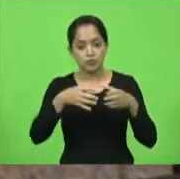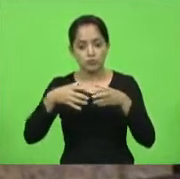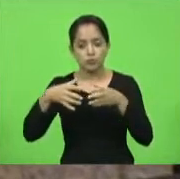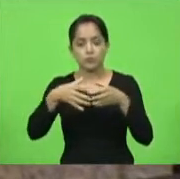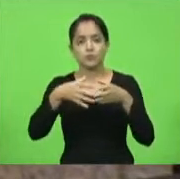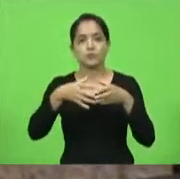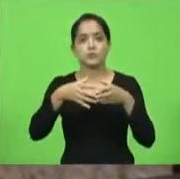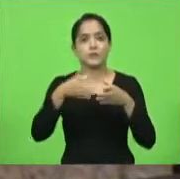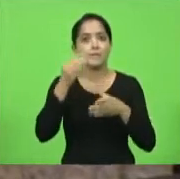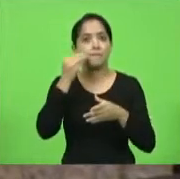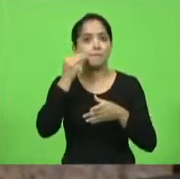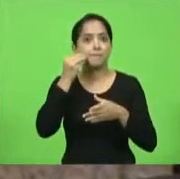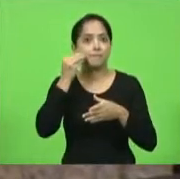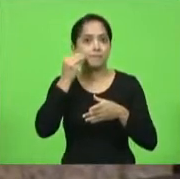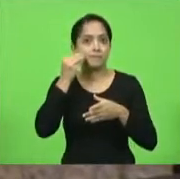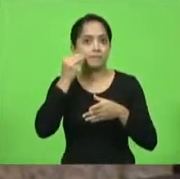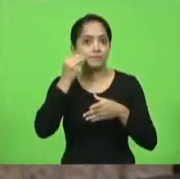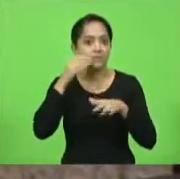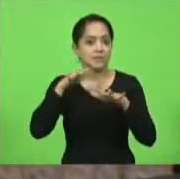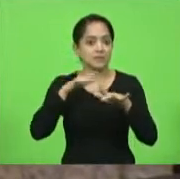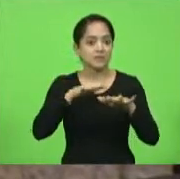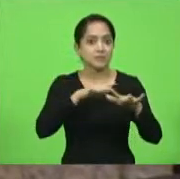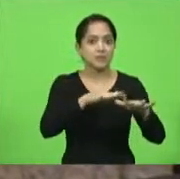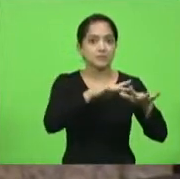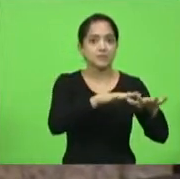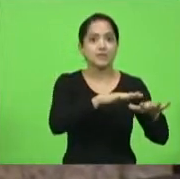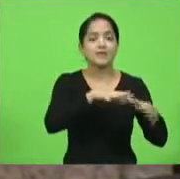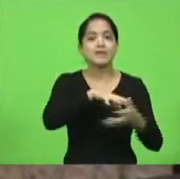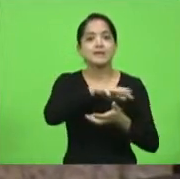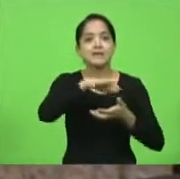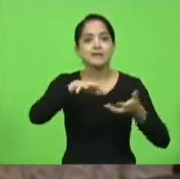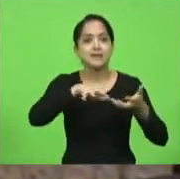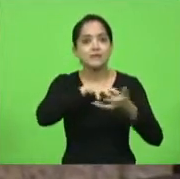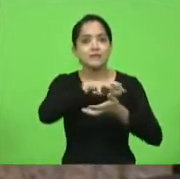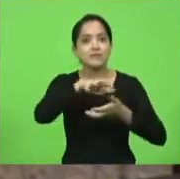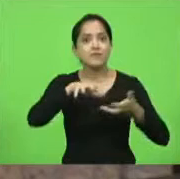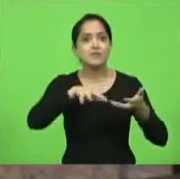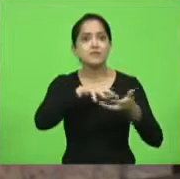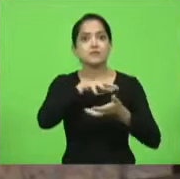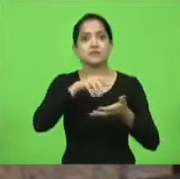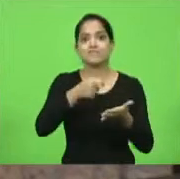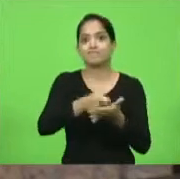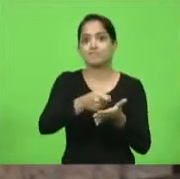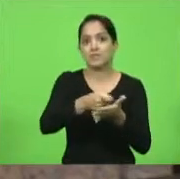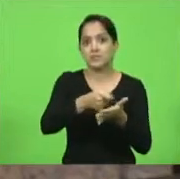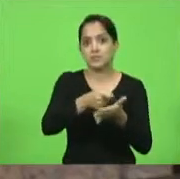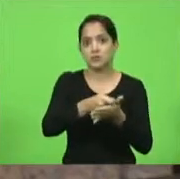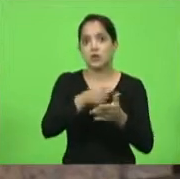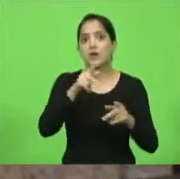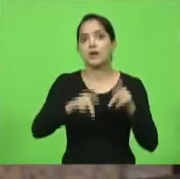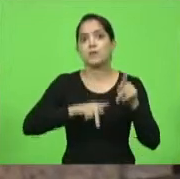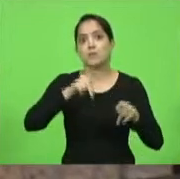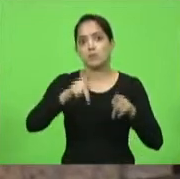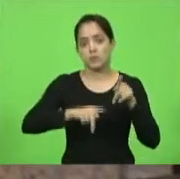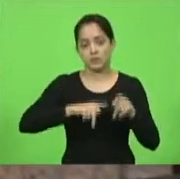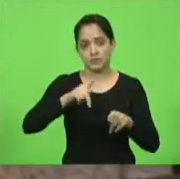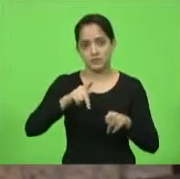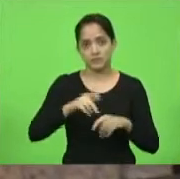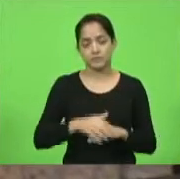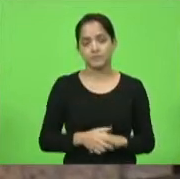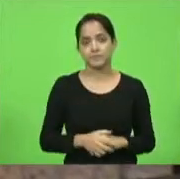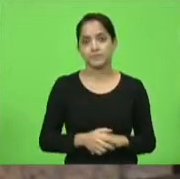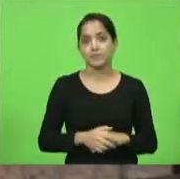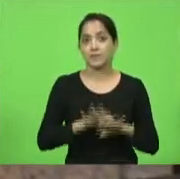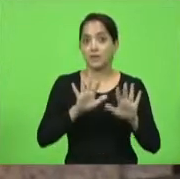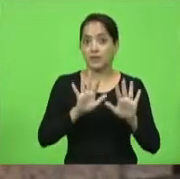tentar instaurar movimentos grevistas e para aterrorizar a população de Santa Catarina.